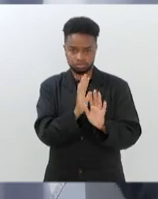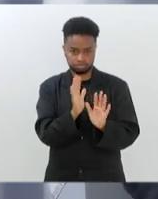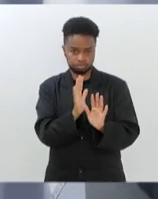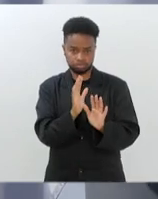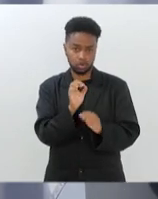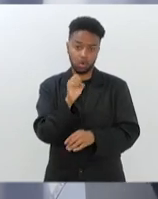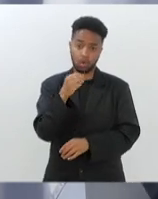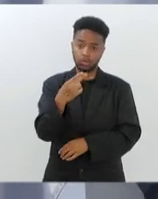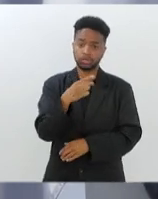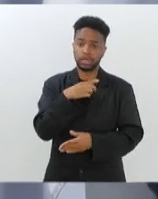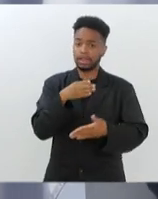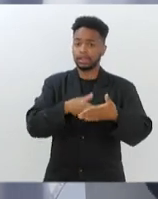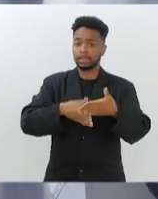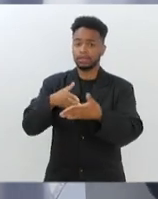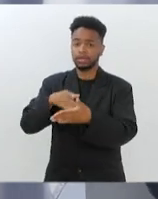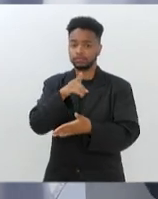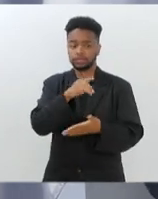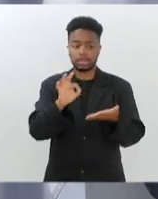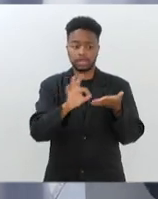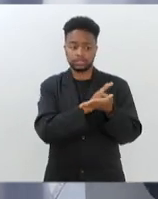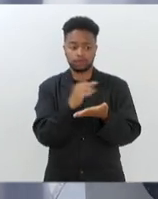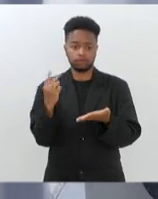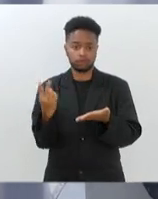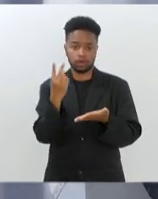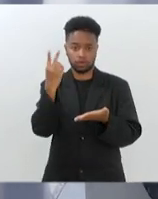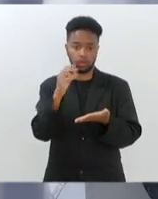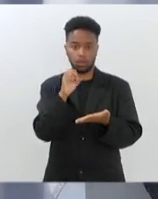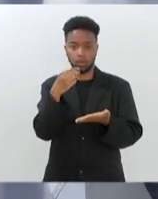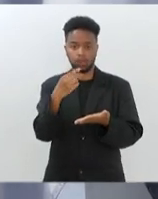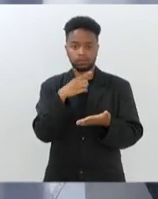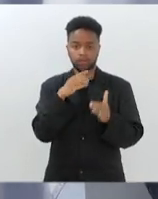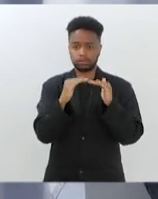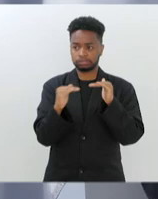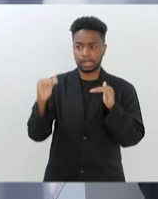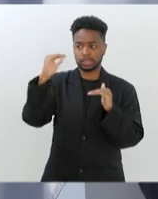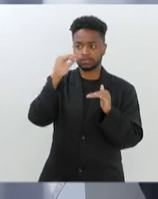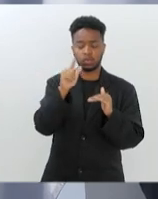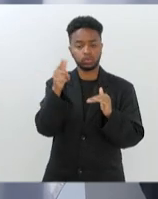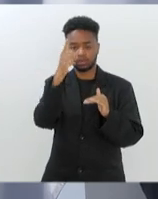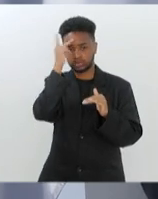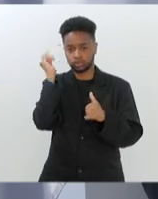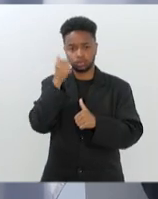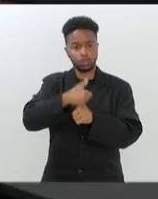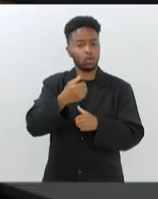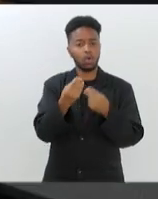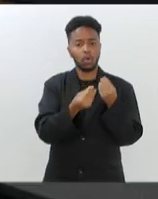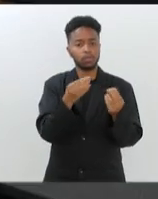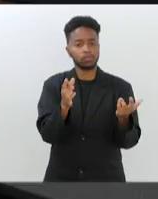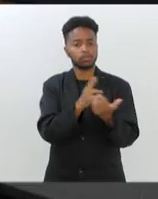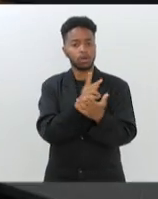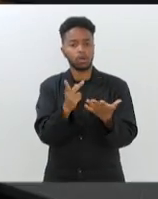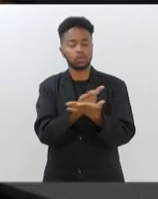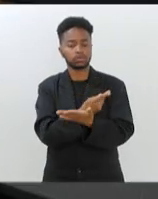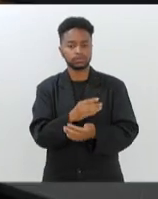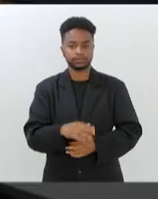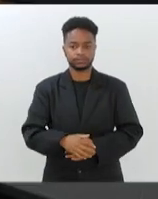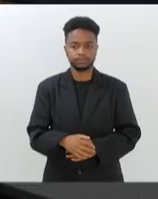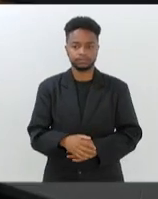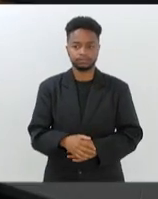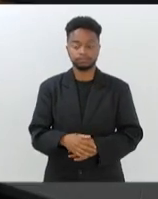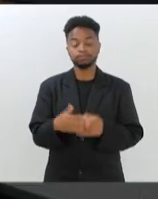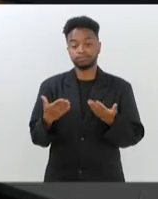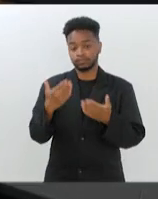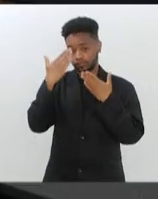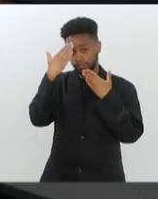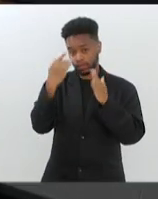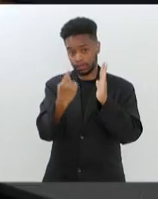existe um limite de valor que o senhor pode assinar acima disso tem outra pessoa que assina como é que funciona essa relação bom Deputado agradeço a